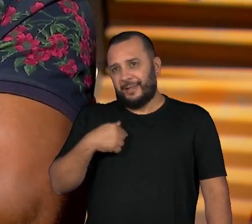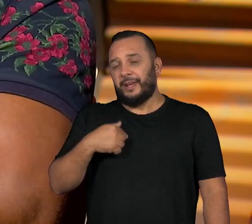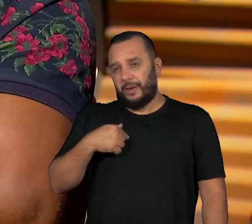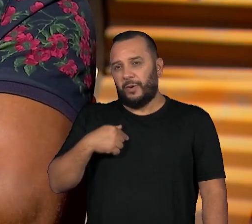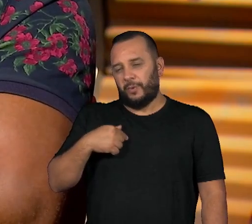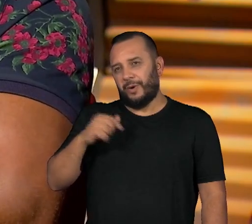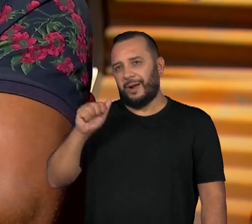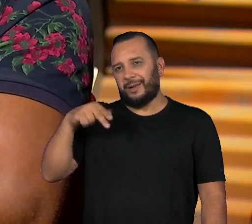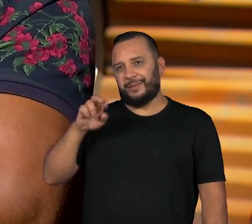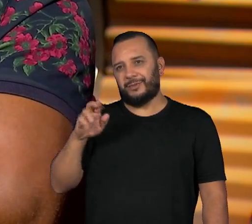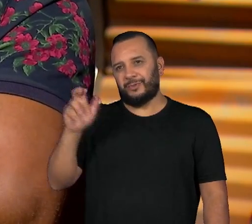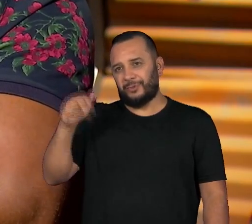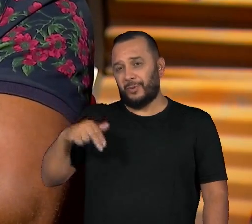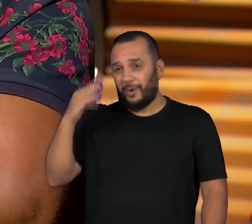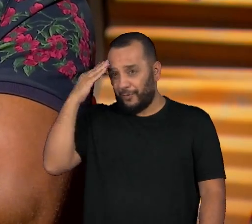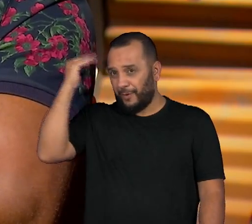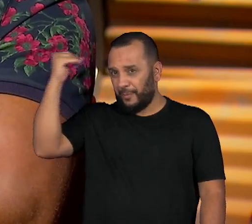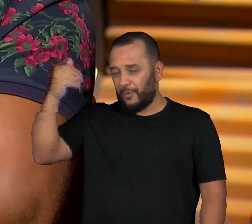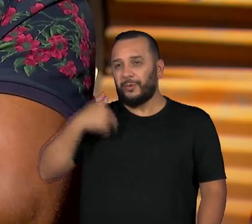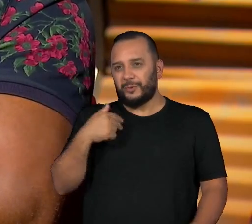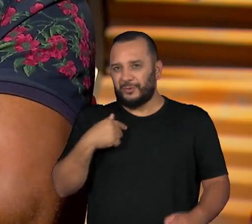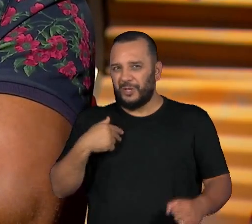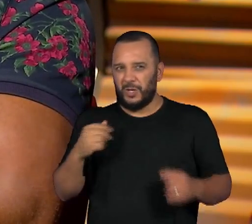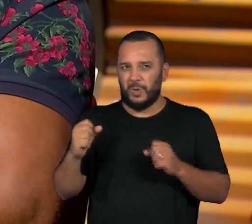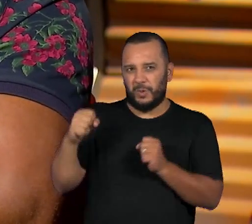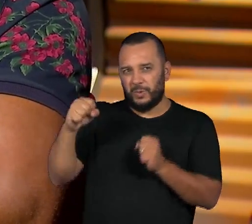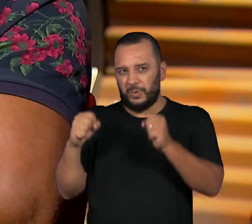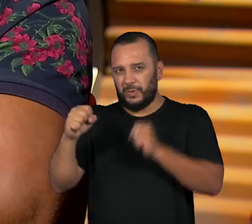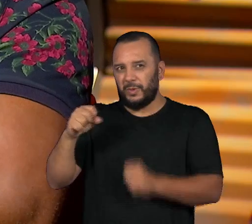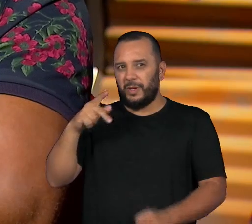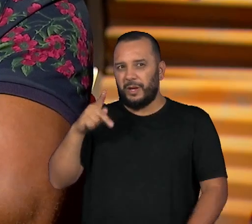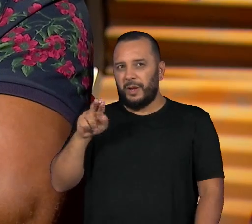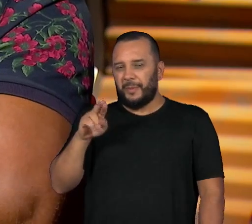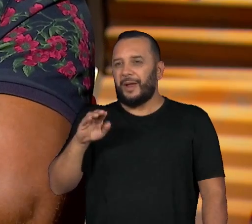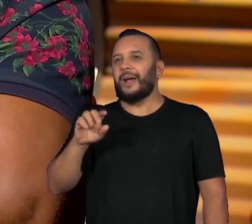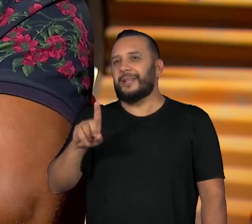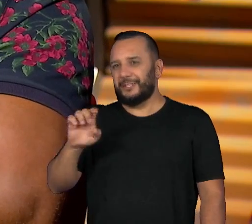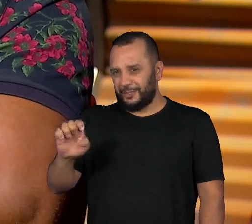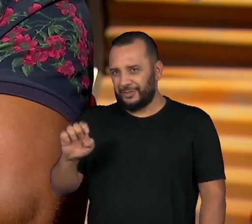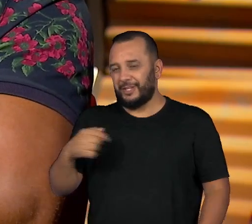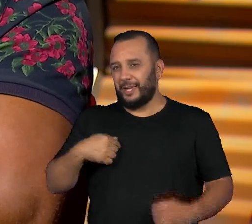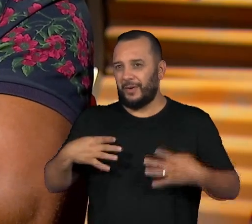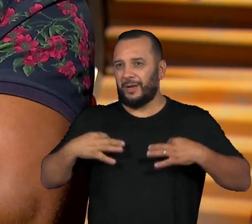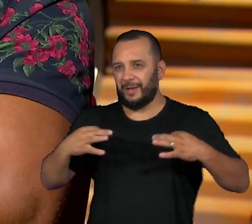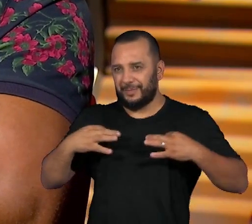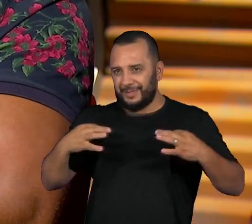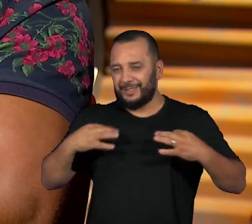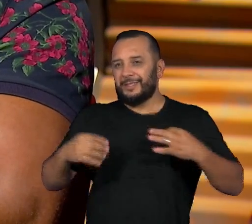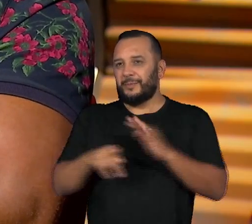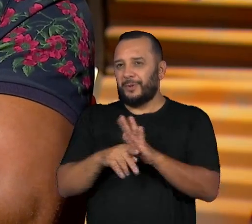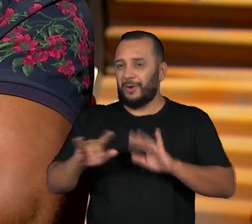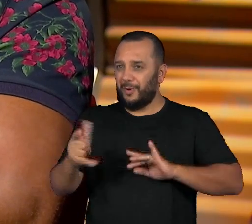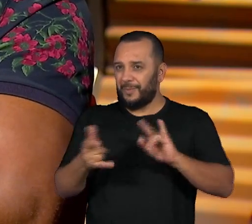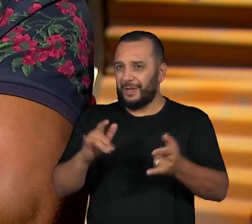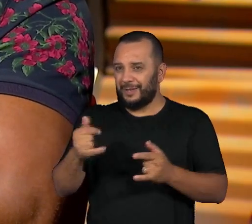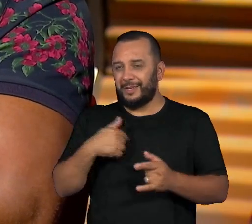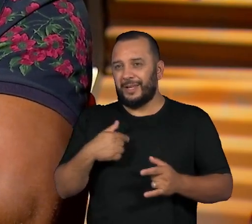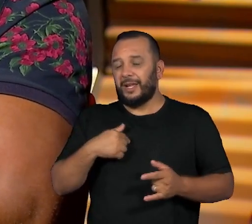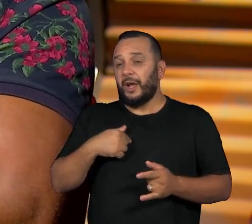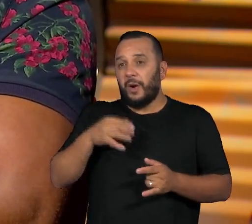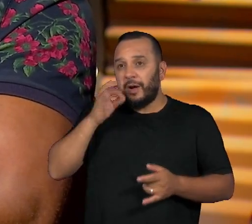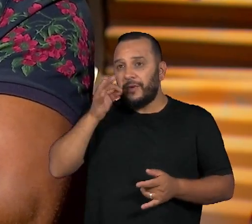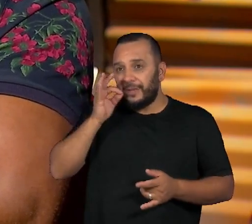mundo, foi numa luta no Pride, que eu tava com uma camiseta do Homem-Aranha, e eu desci pro café da manhã e